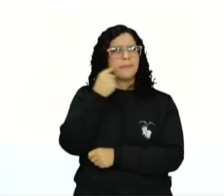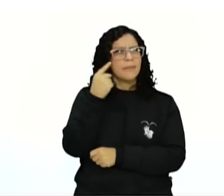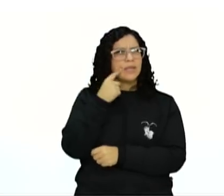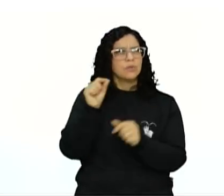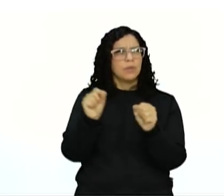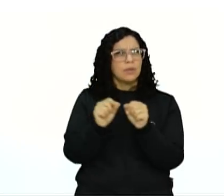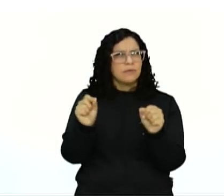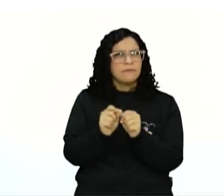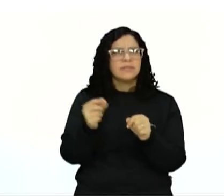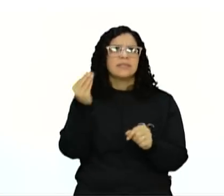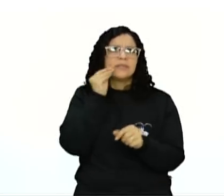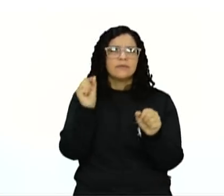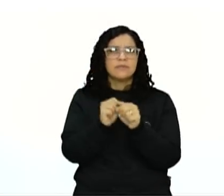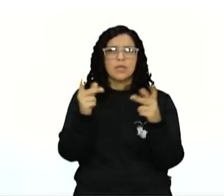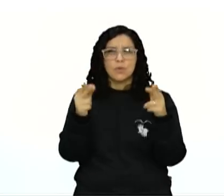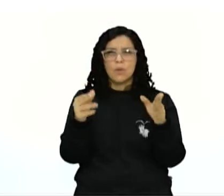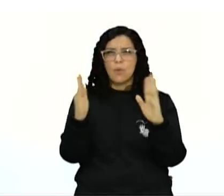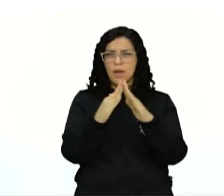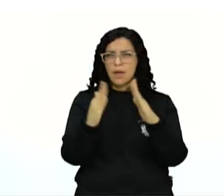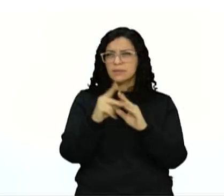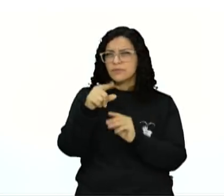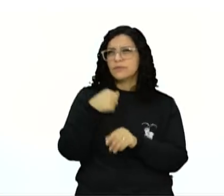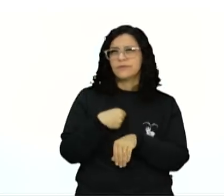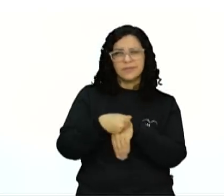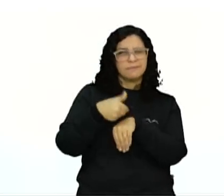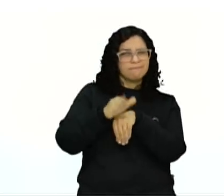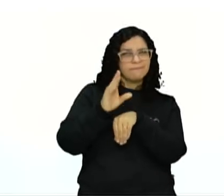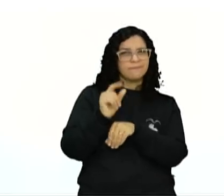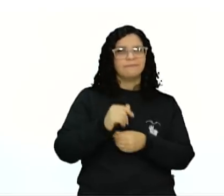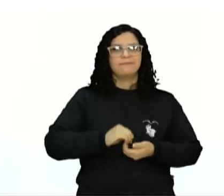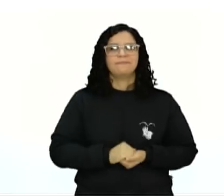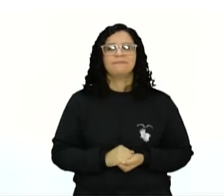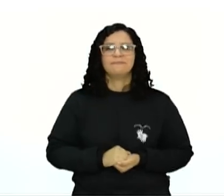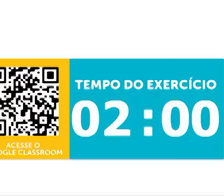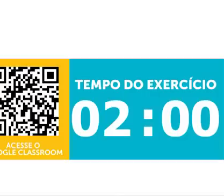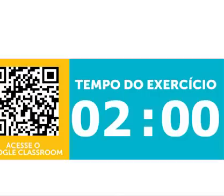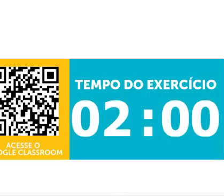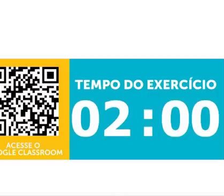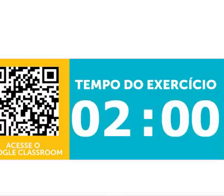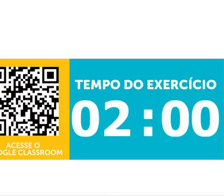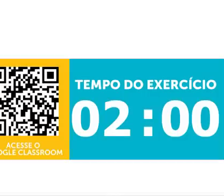ele fez e tenta fazer da mesma forma. Vou deixar aí vocês pensando, já volto.